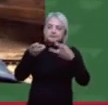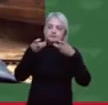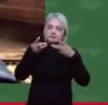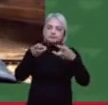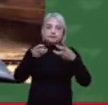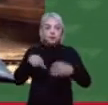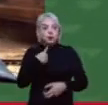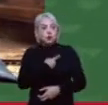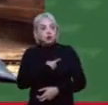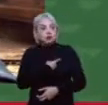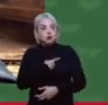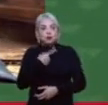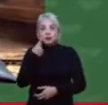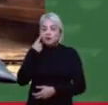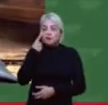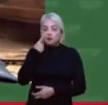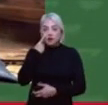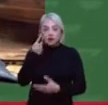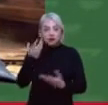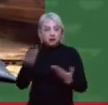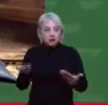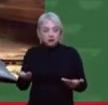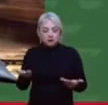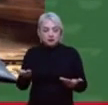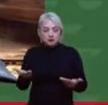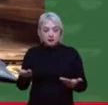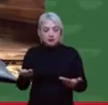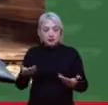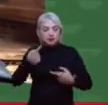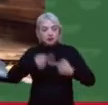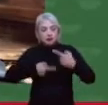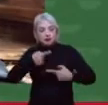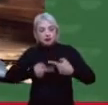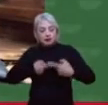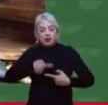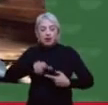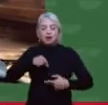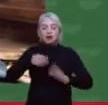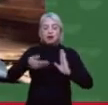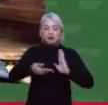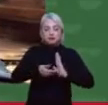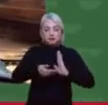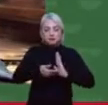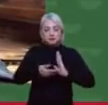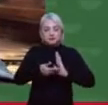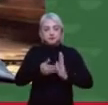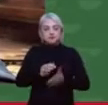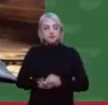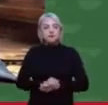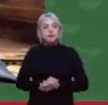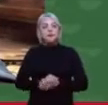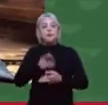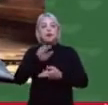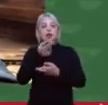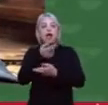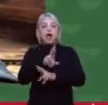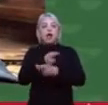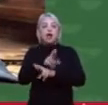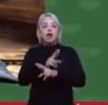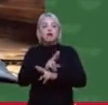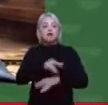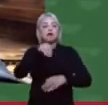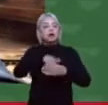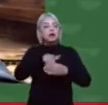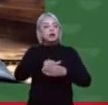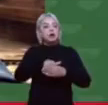expectativa e do que nós estamos assistindo neste debate aqui na Câmara dos Deputados. A reforma eleitoral